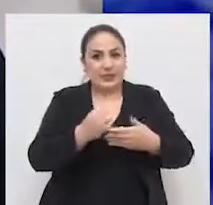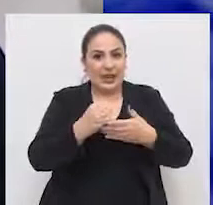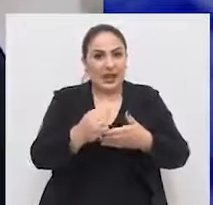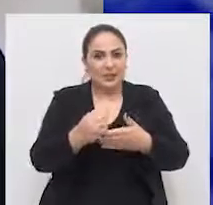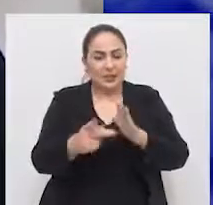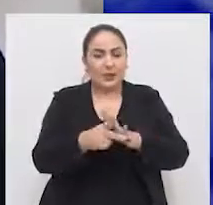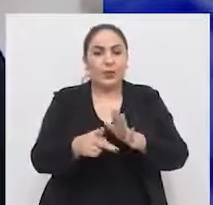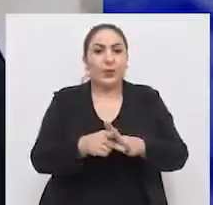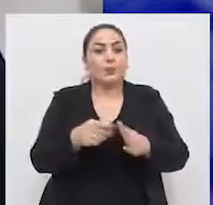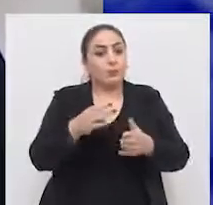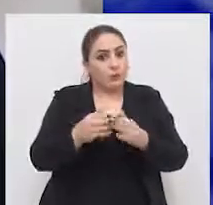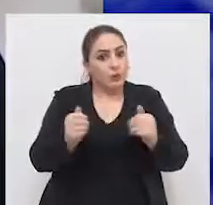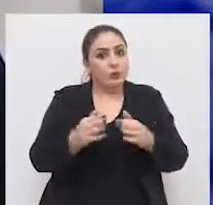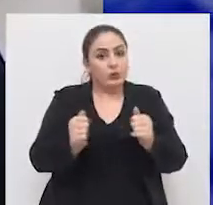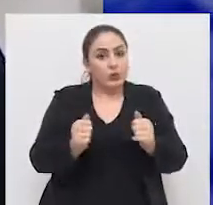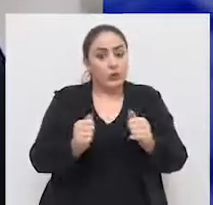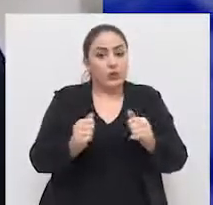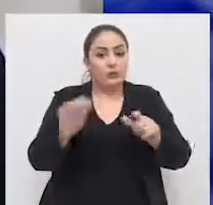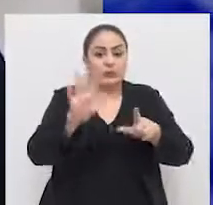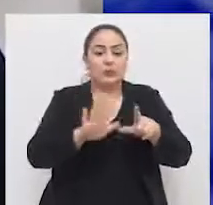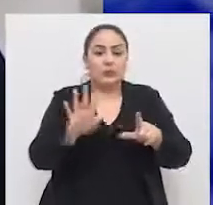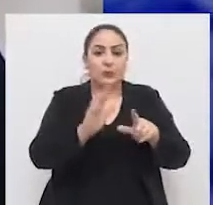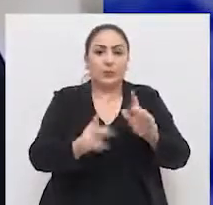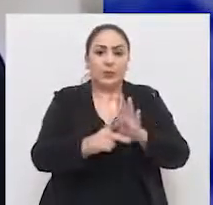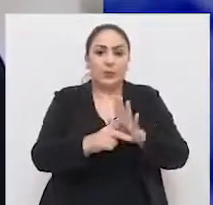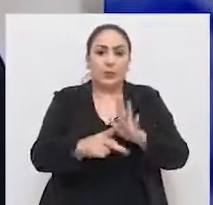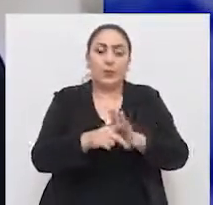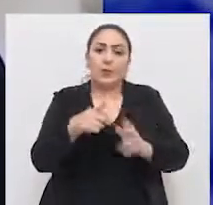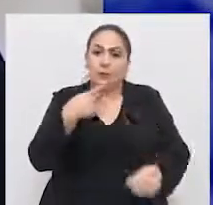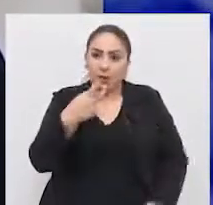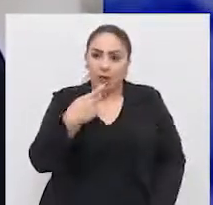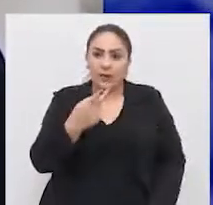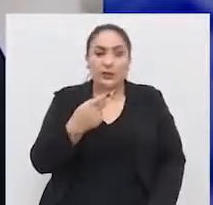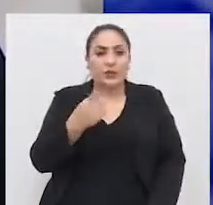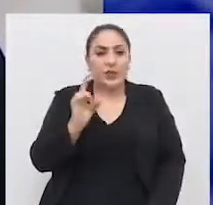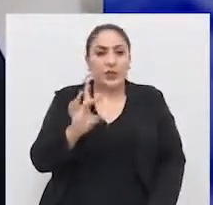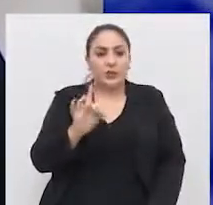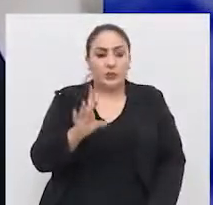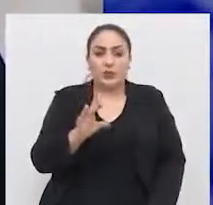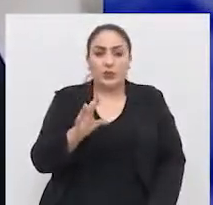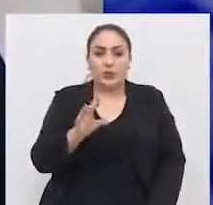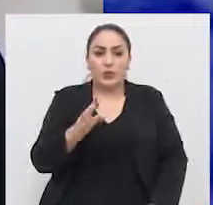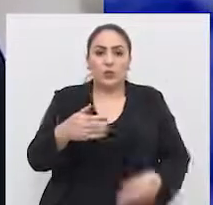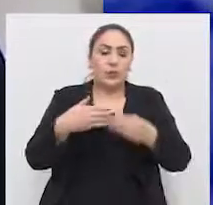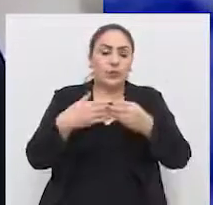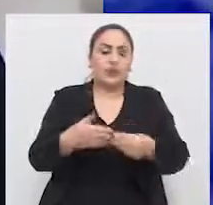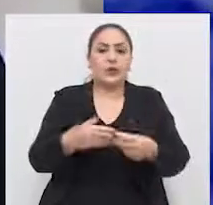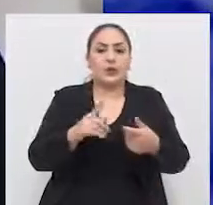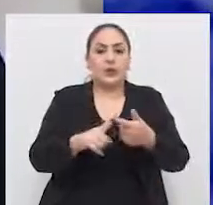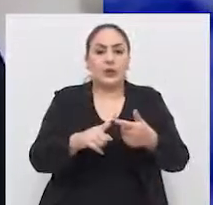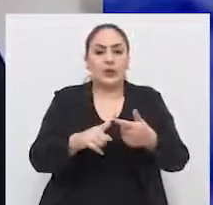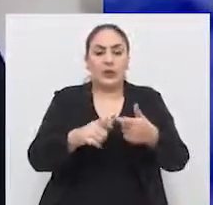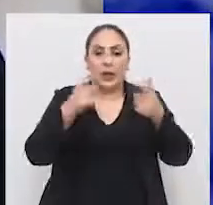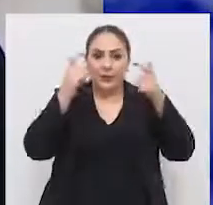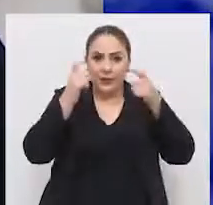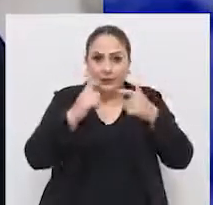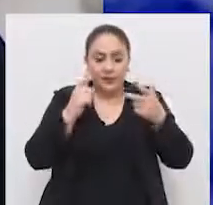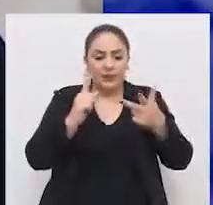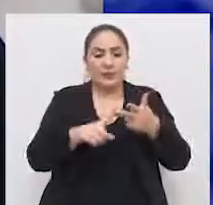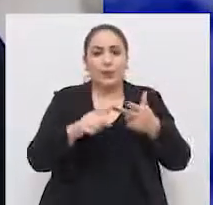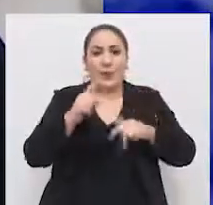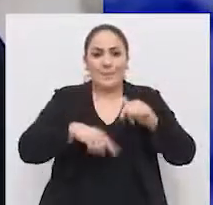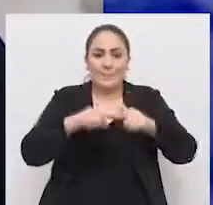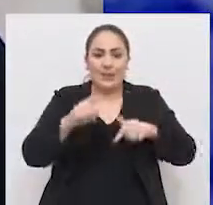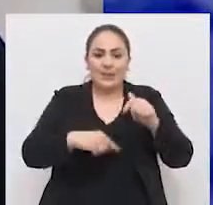conhecidos, exigiram que a plataforma fornecesse não só o meio de condução, como capacete,